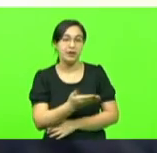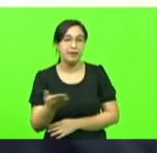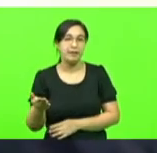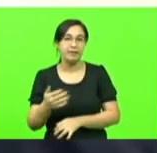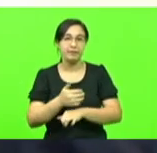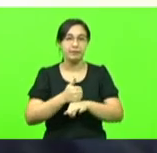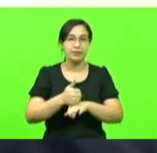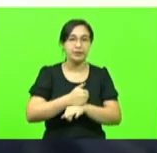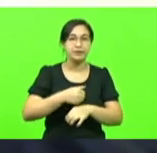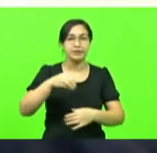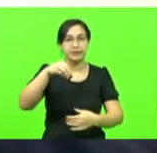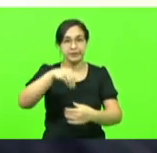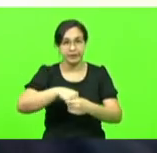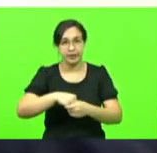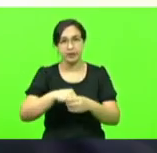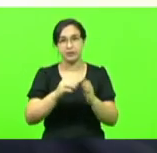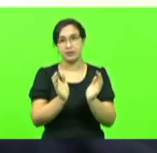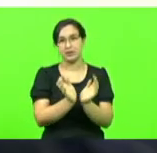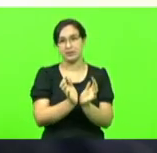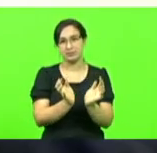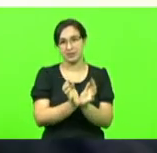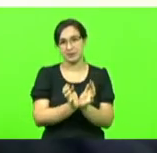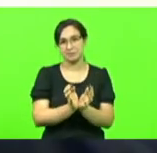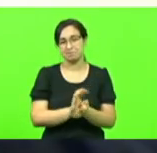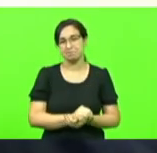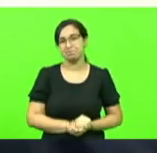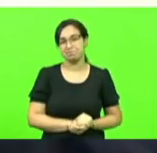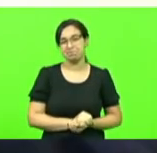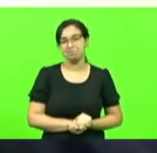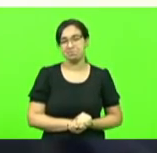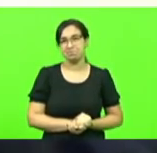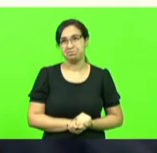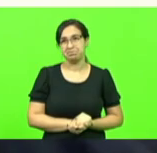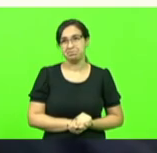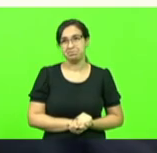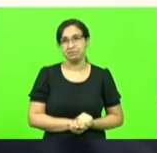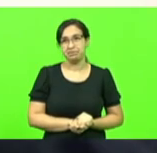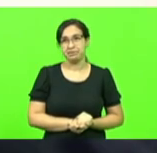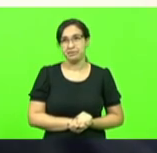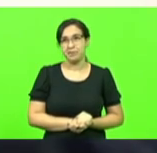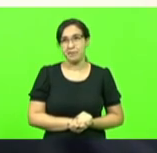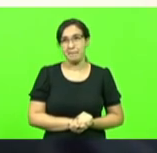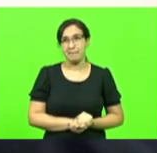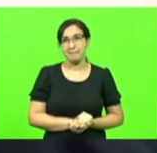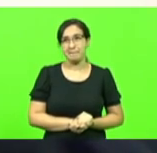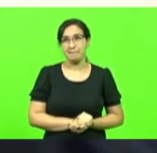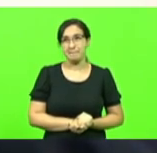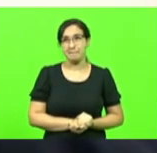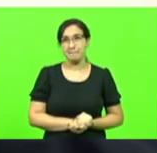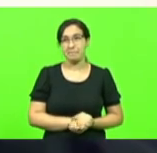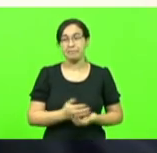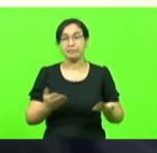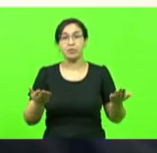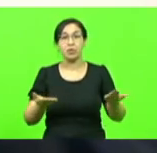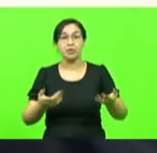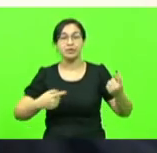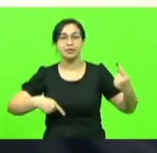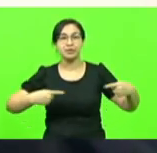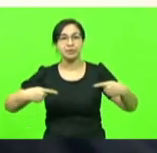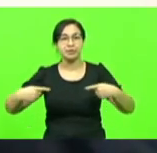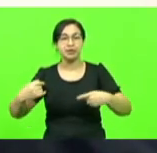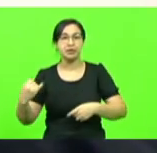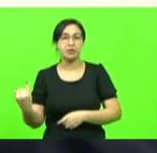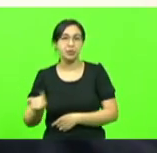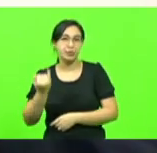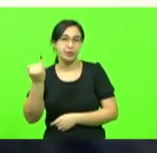dos quadros das APAES. Não só, né, hoje a gente está debatendo aqui a importância do